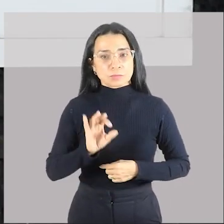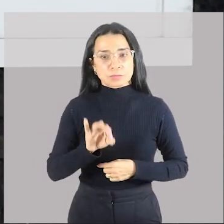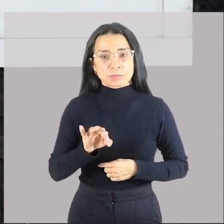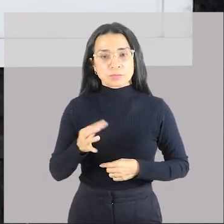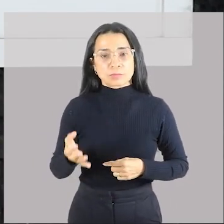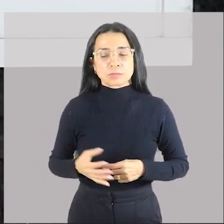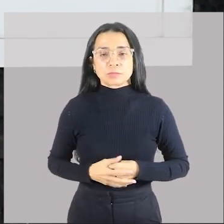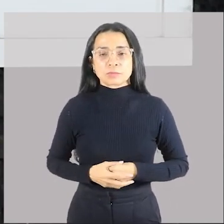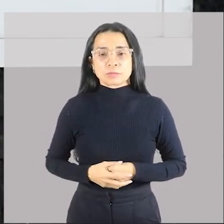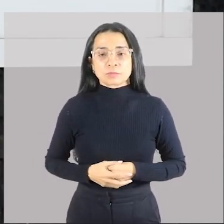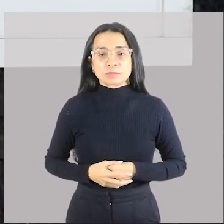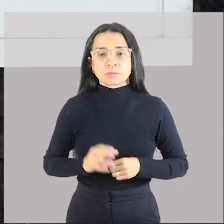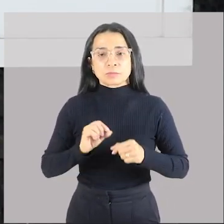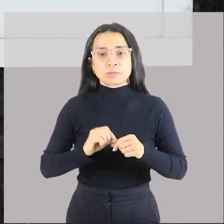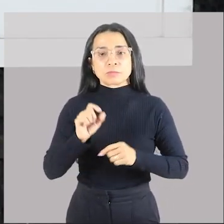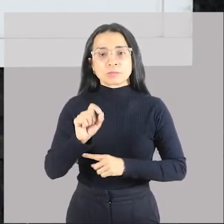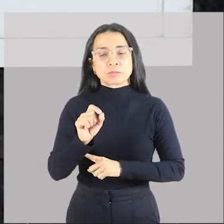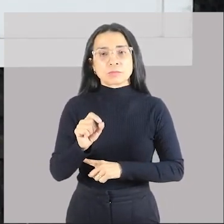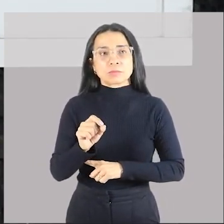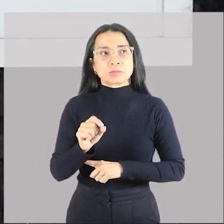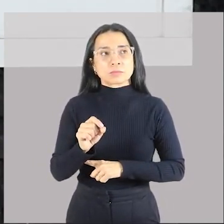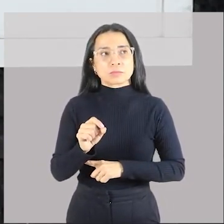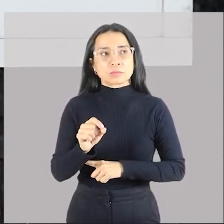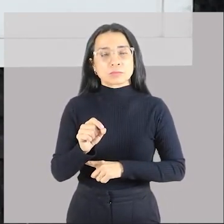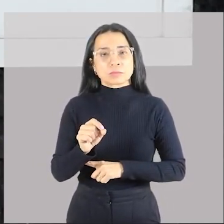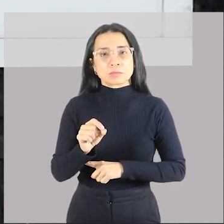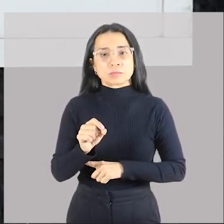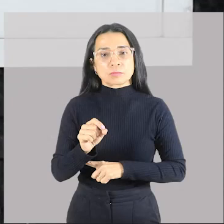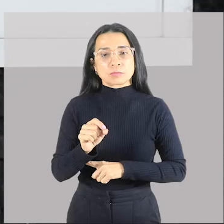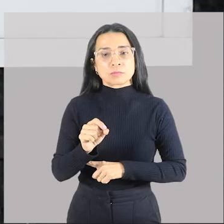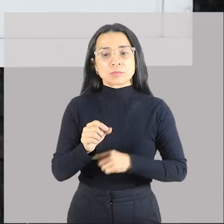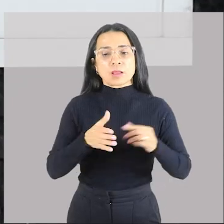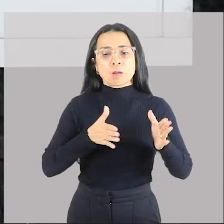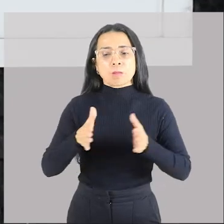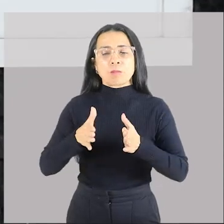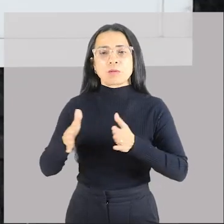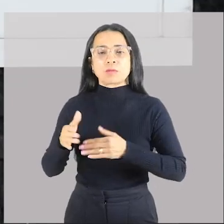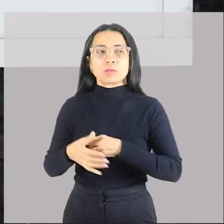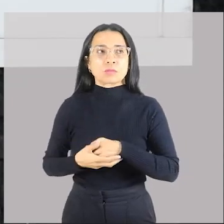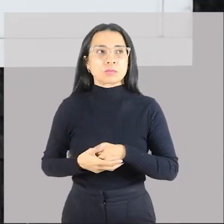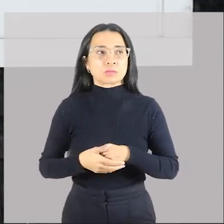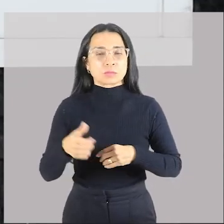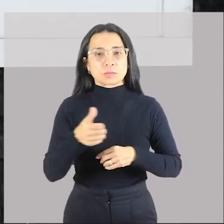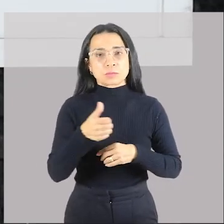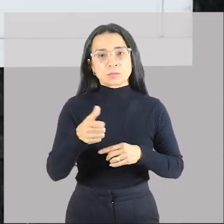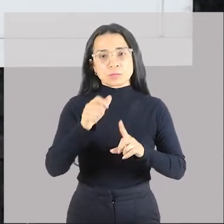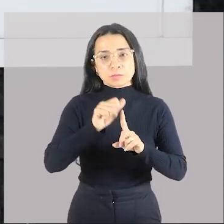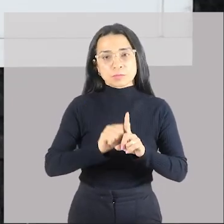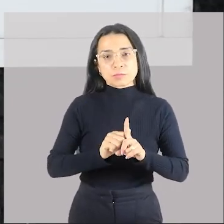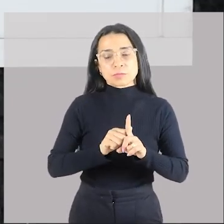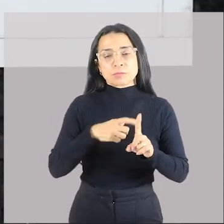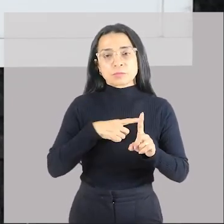R$1.000. Vamos fazer isso aqui período a período, para a gente ver a diferença. Bom, no primeiro mês